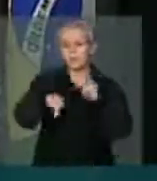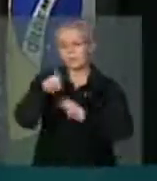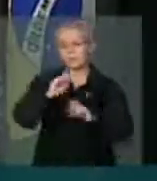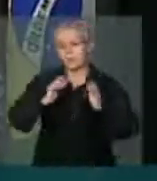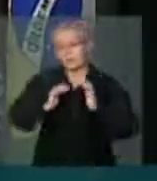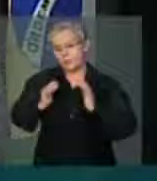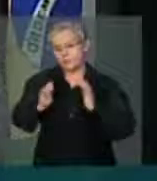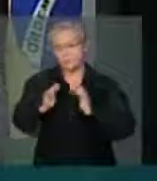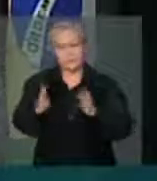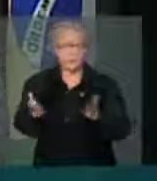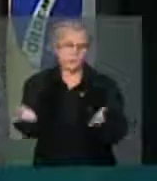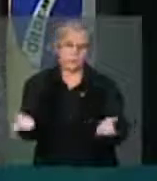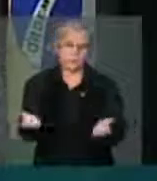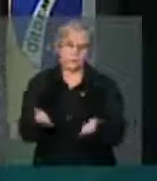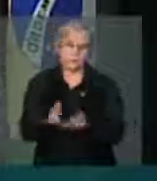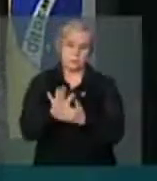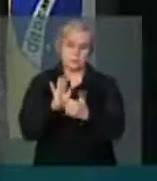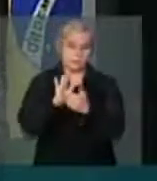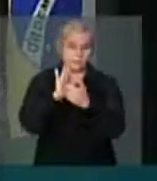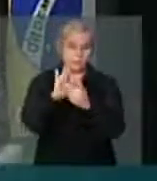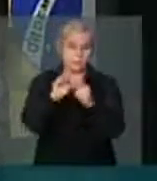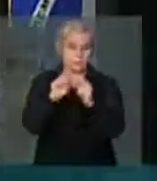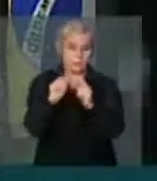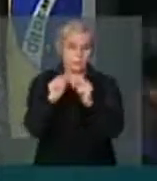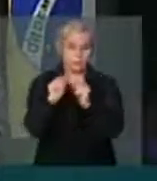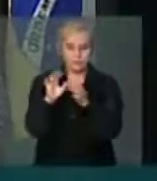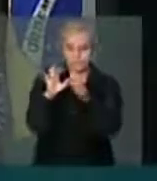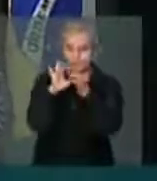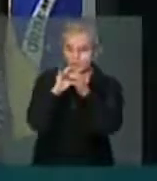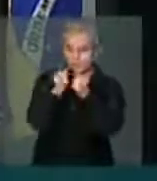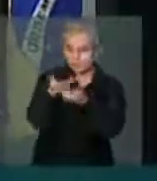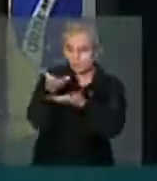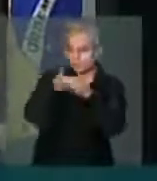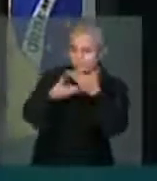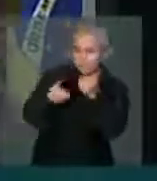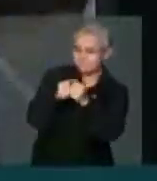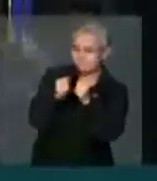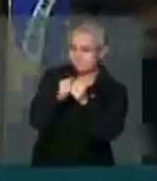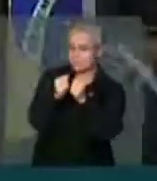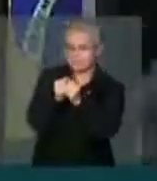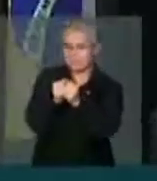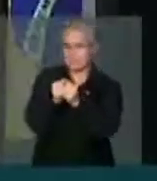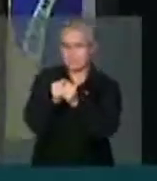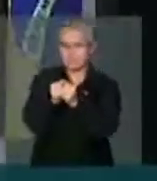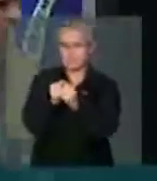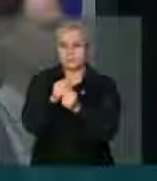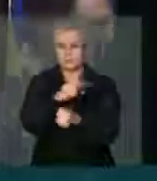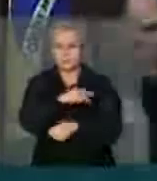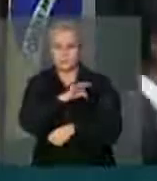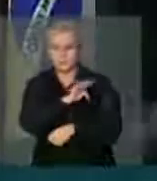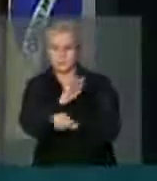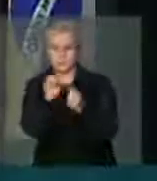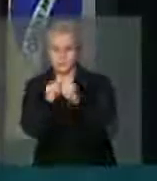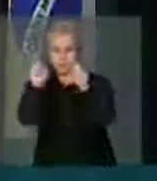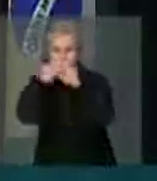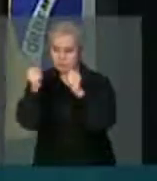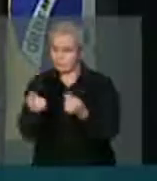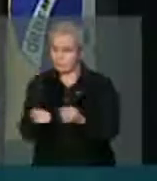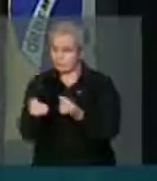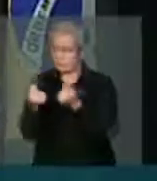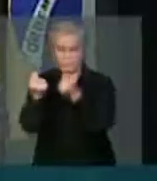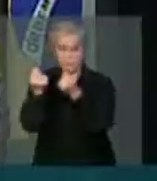rica, mostrando que a lua de mel que o PT teve com o sistema financeiro, sobrou